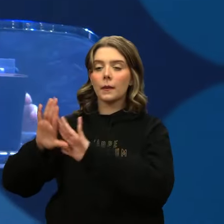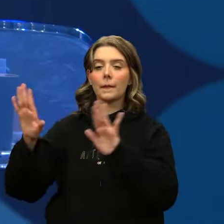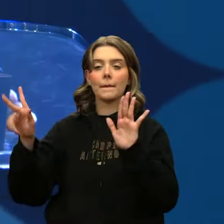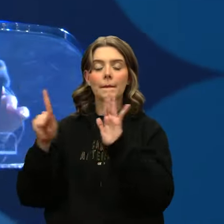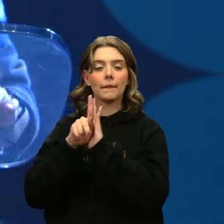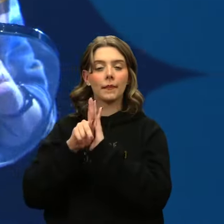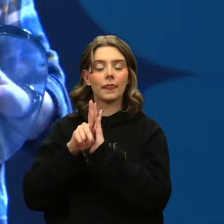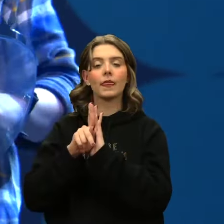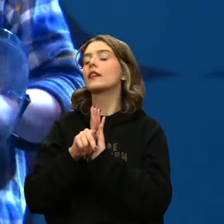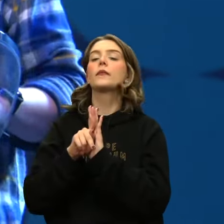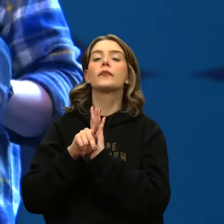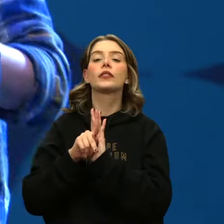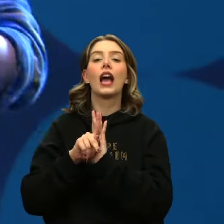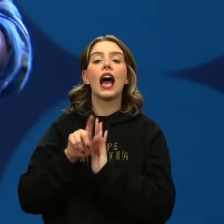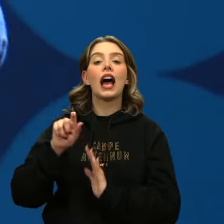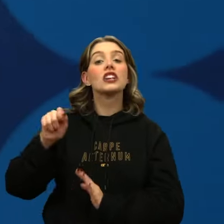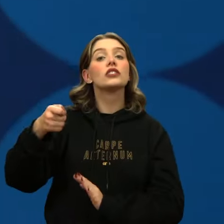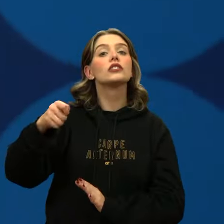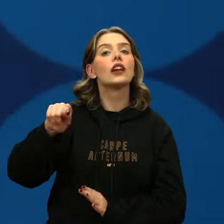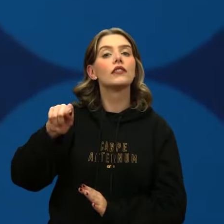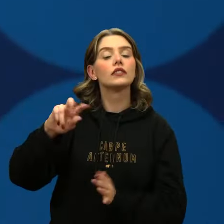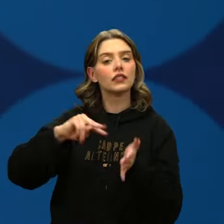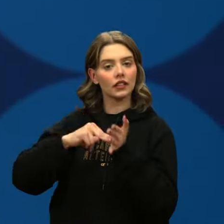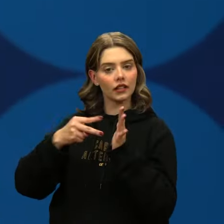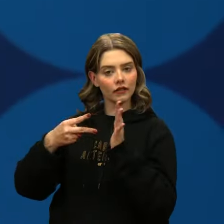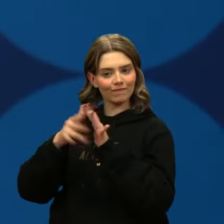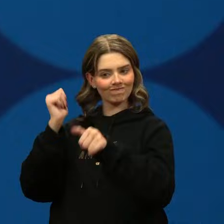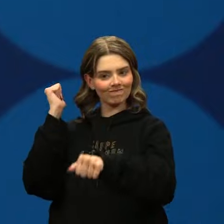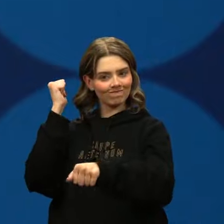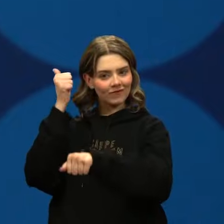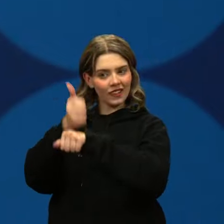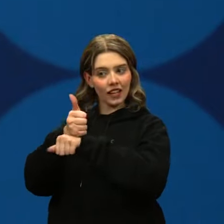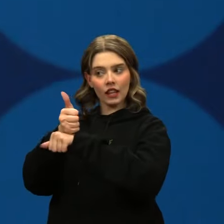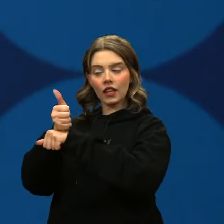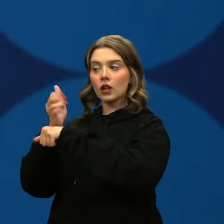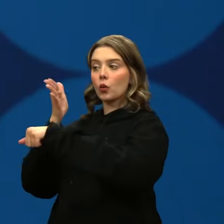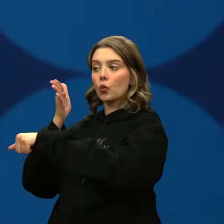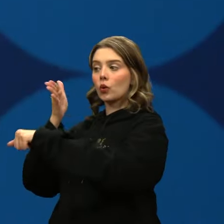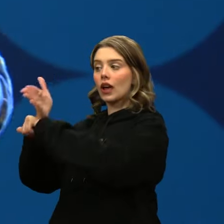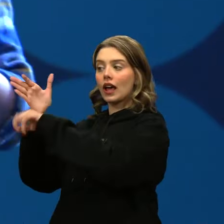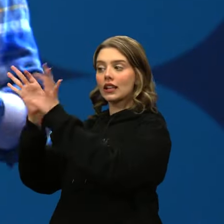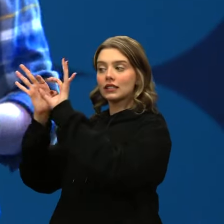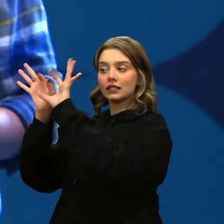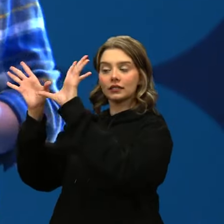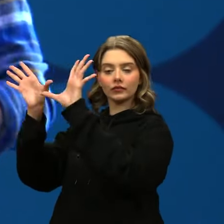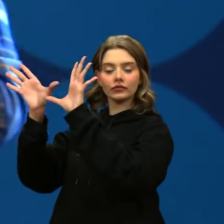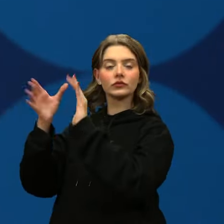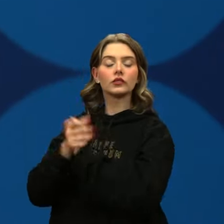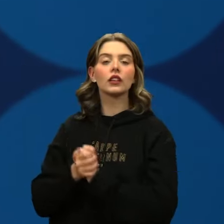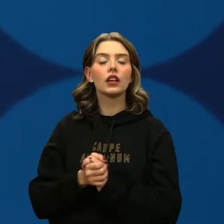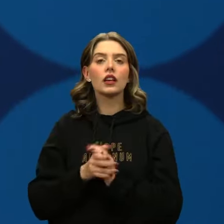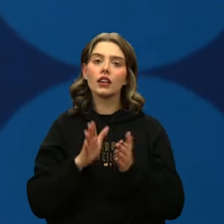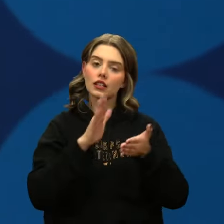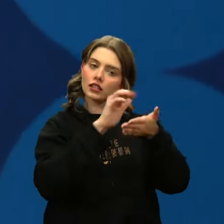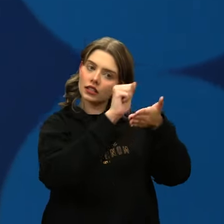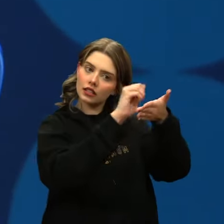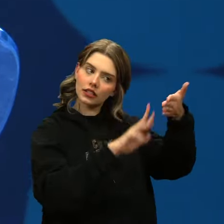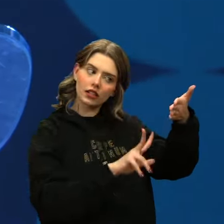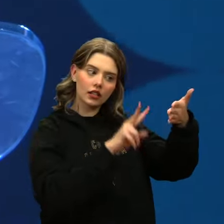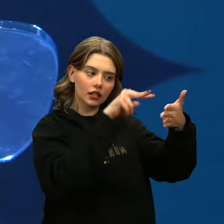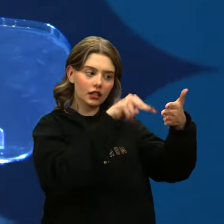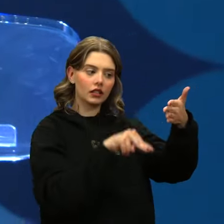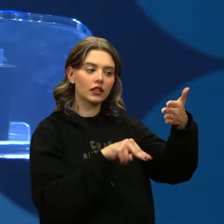de autoridade e acesso. E nós vemos que na realidade esse texto, quando a Bíblia fala que Jesus tem a